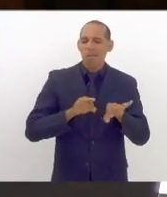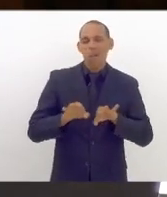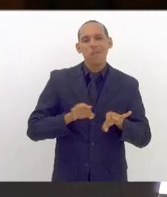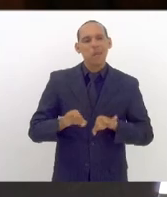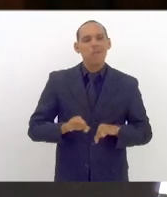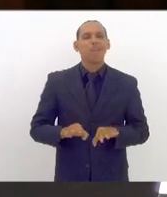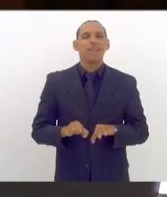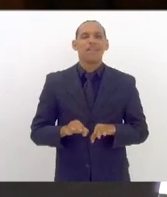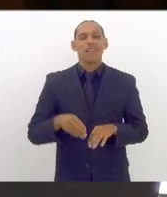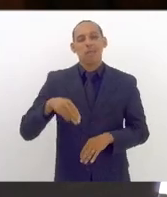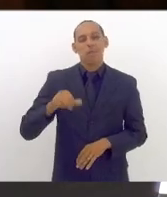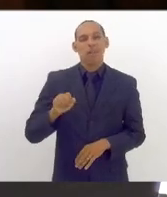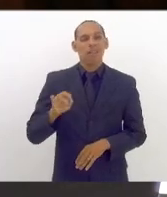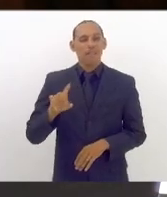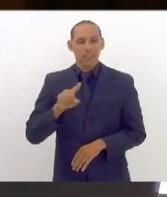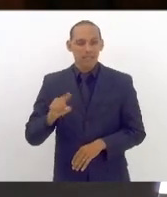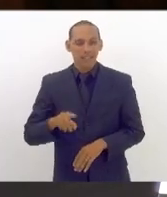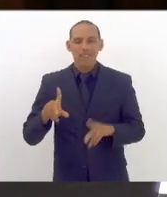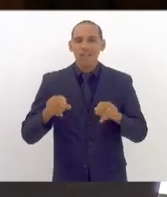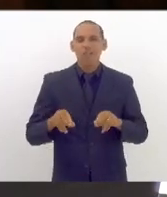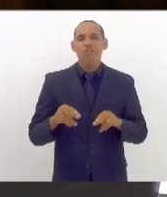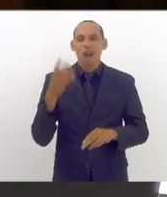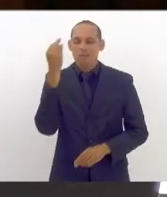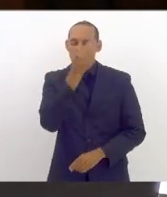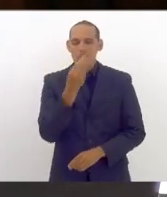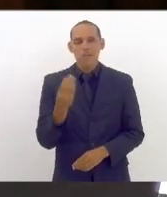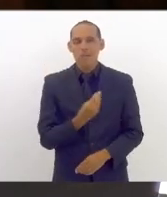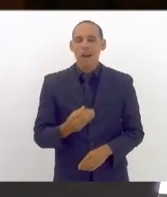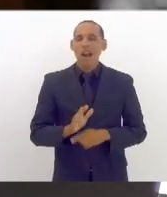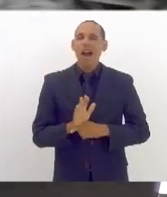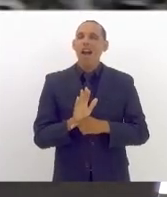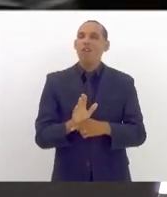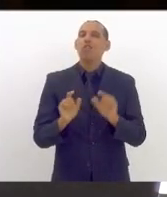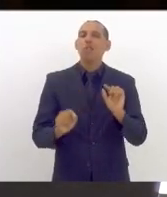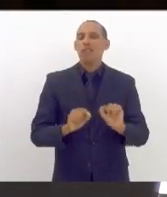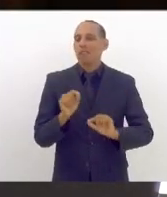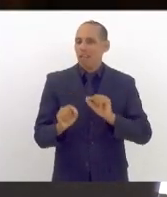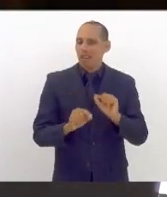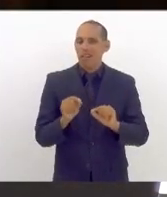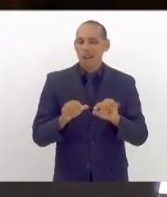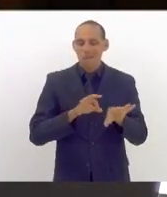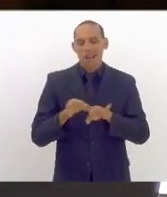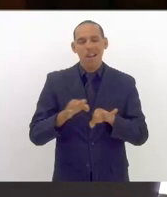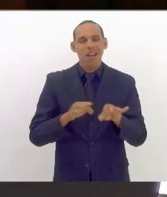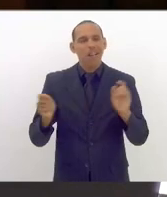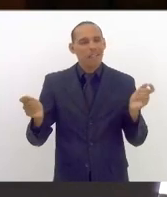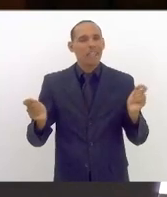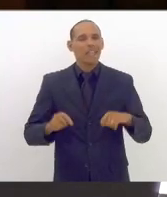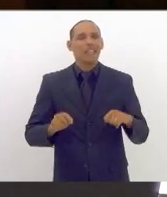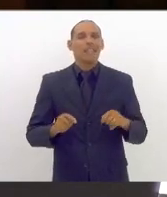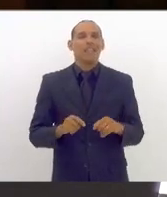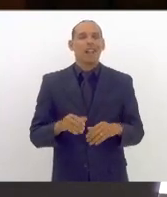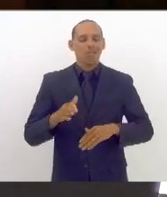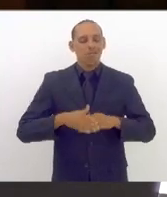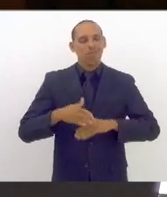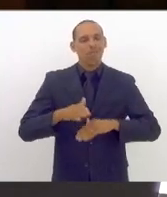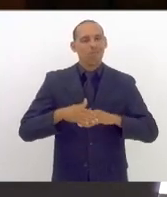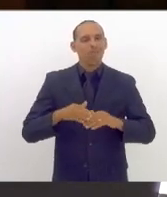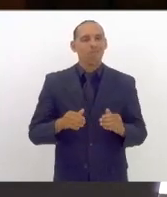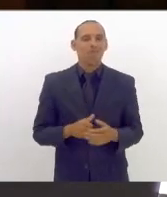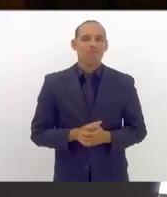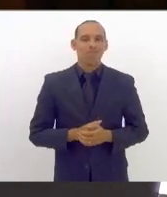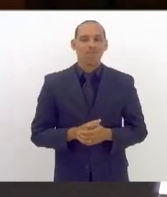a matriz de um produto como um raio x como um instrumento quer dizer praga que esse planejamento possa ser executado enfim